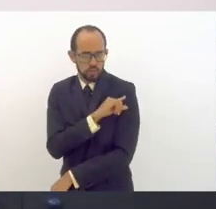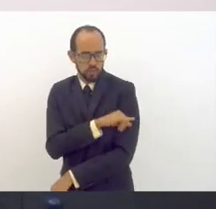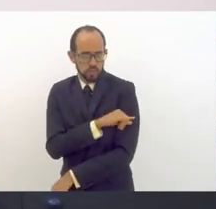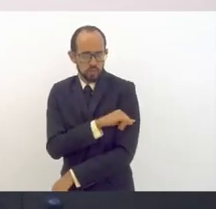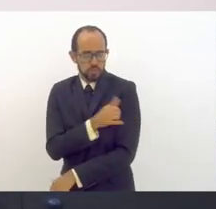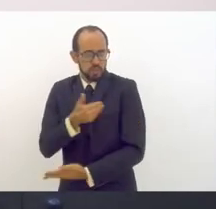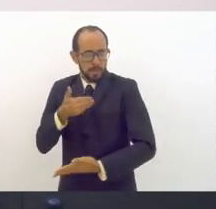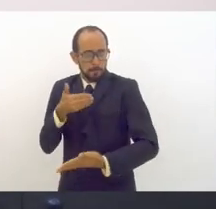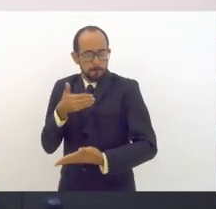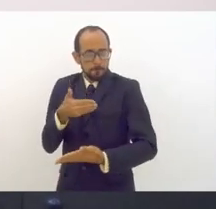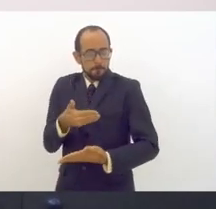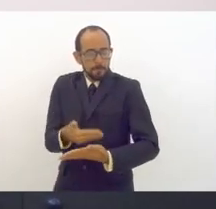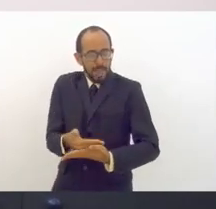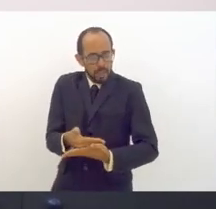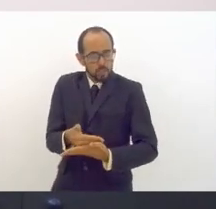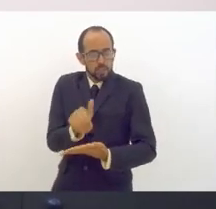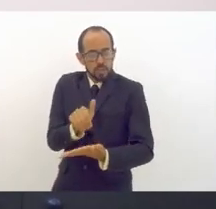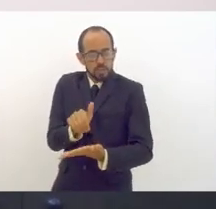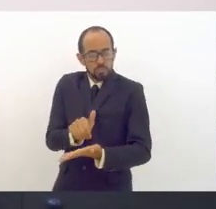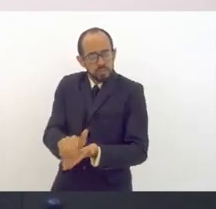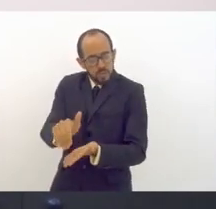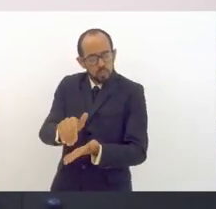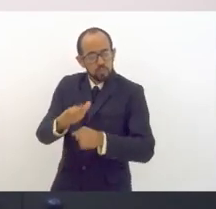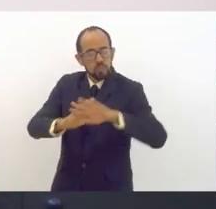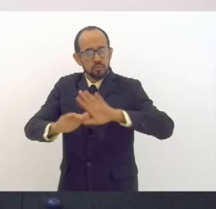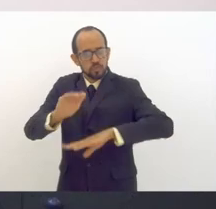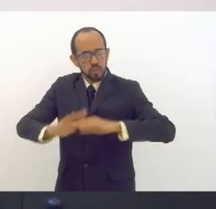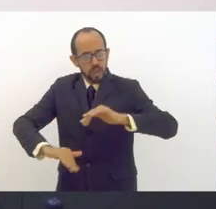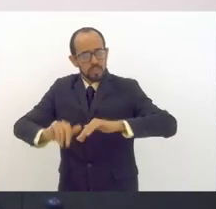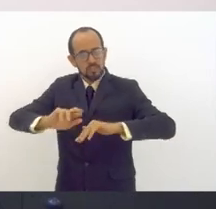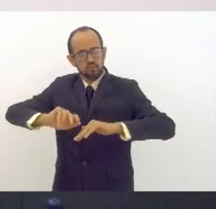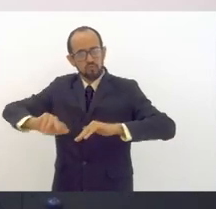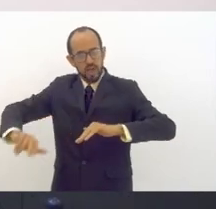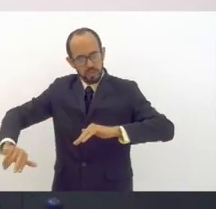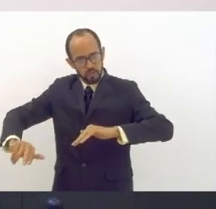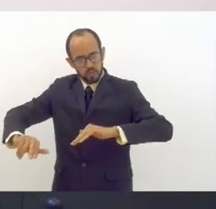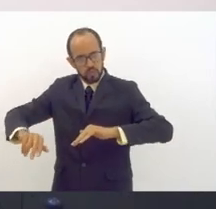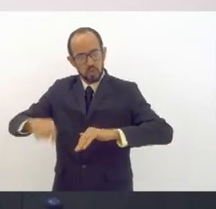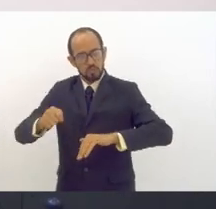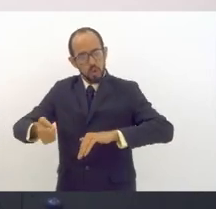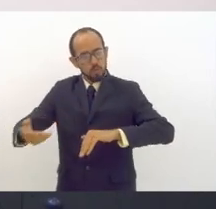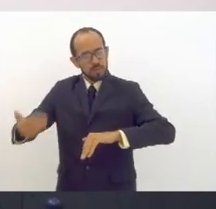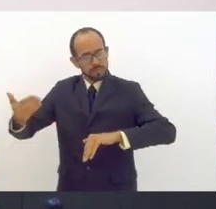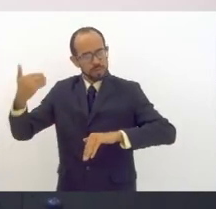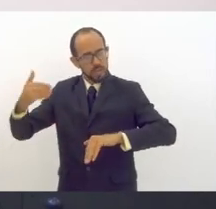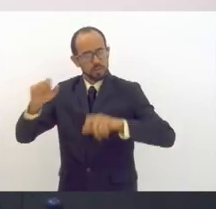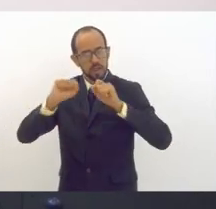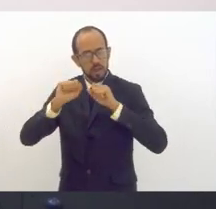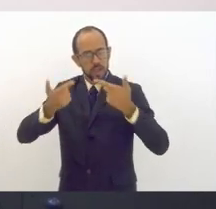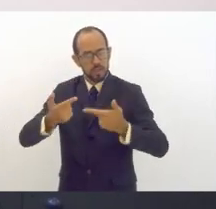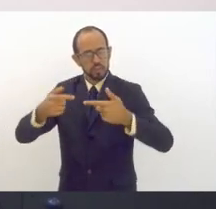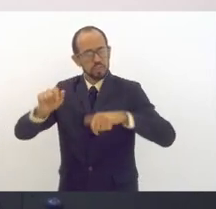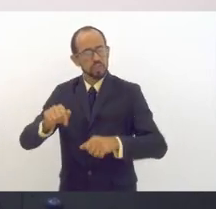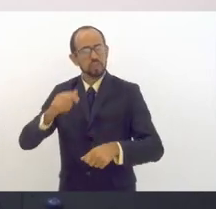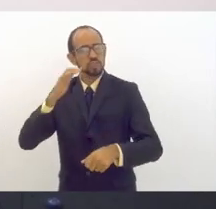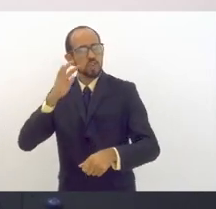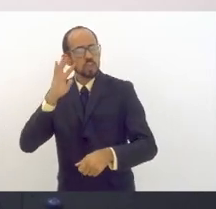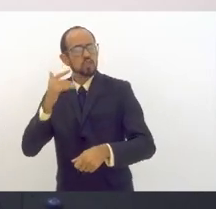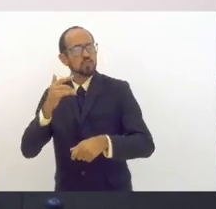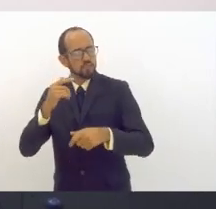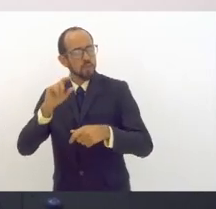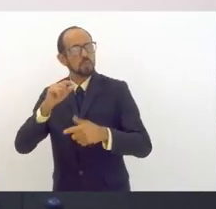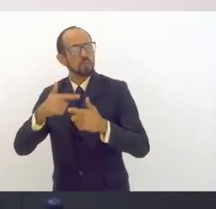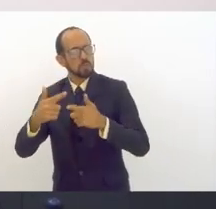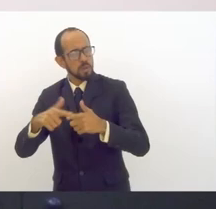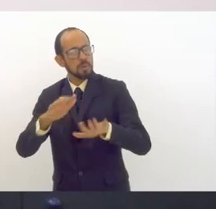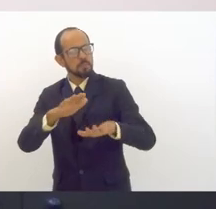às vésperas da demissão de profissionais. Recentemente, aqui na Alerj, nós tomamos algumas iniciativas legislativas nesse sentido. Eu queria saber qual é a